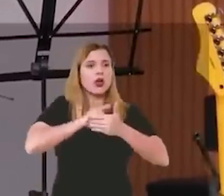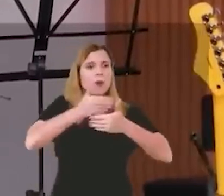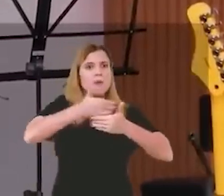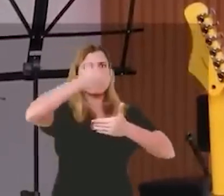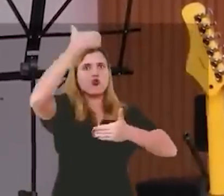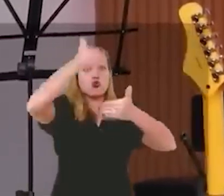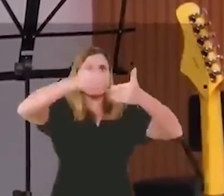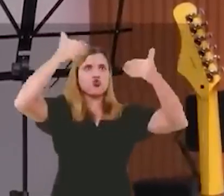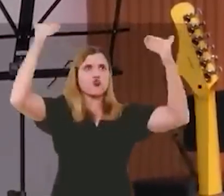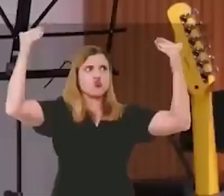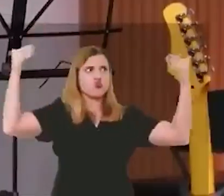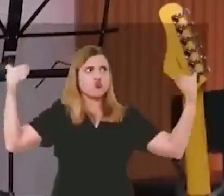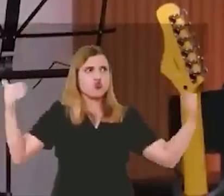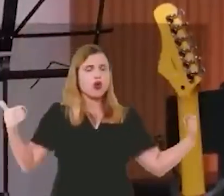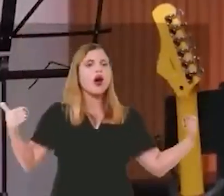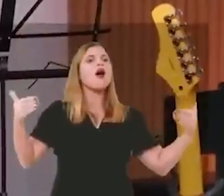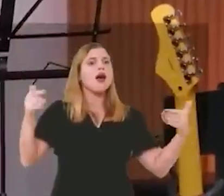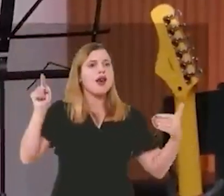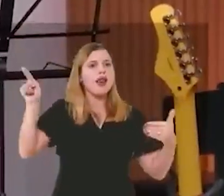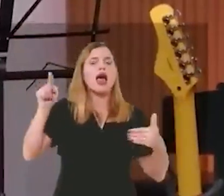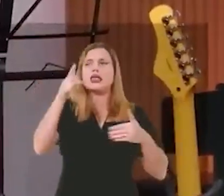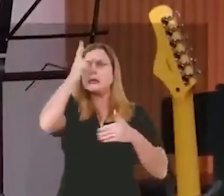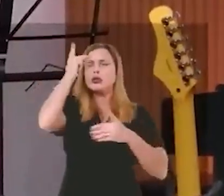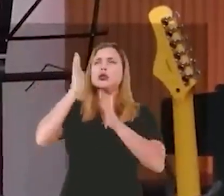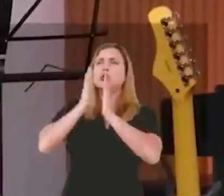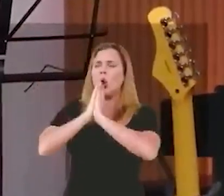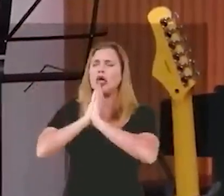Porém, isso nos responsabiliza,